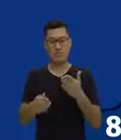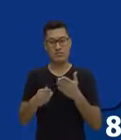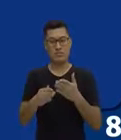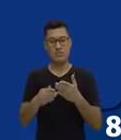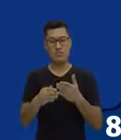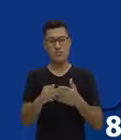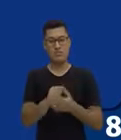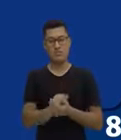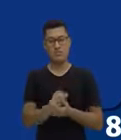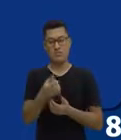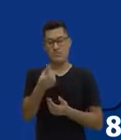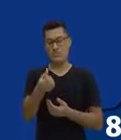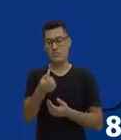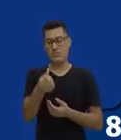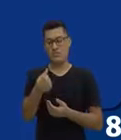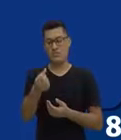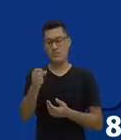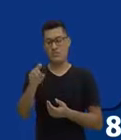é